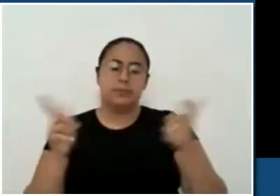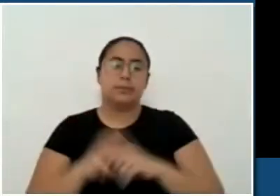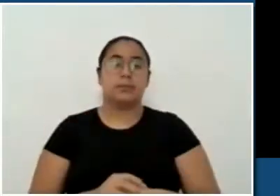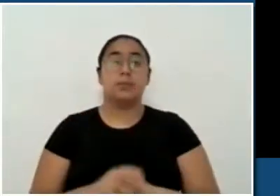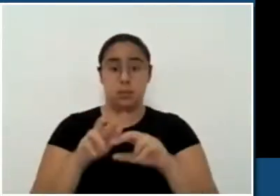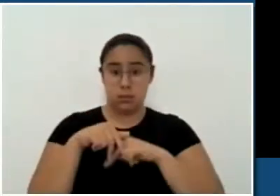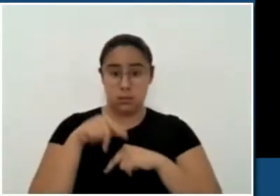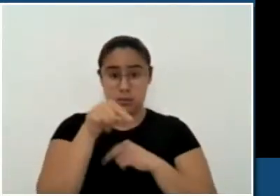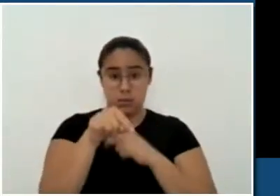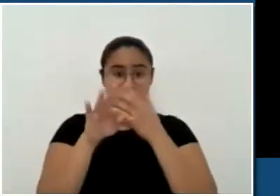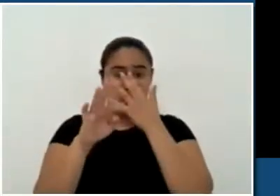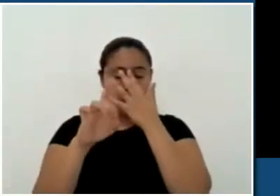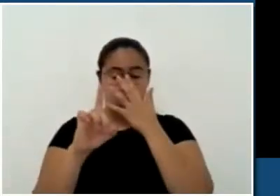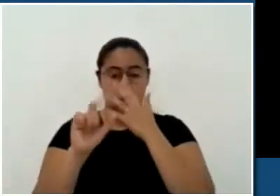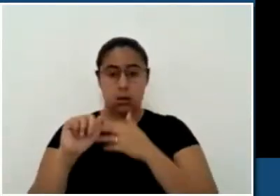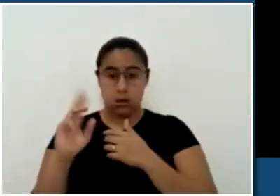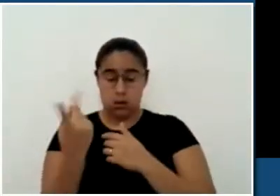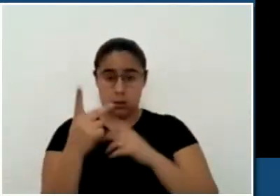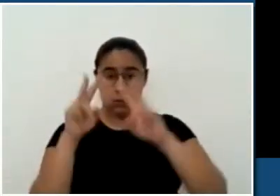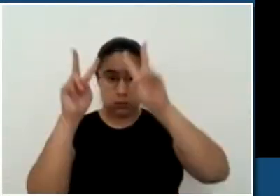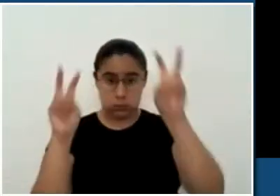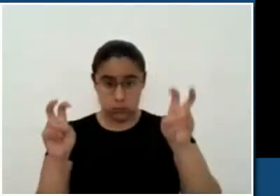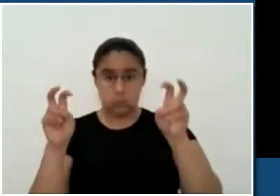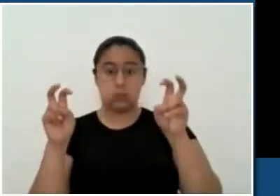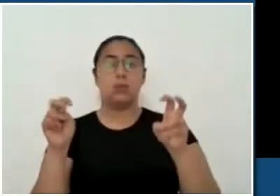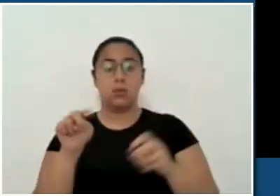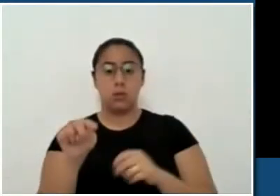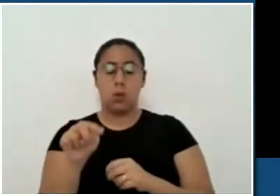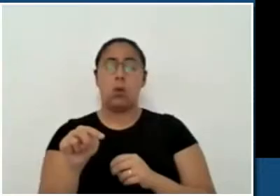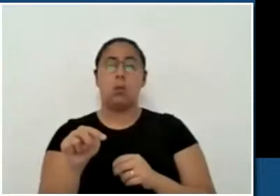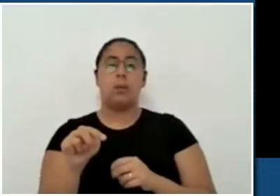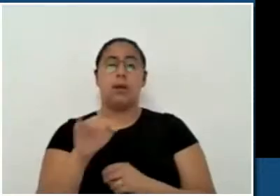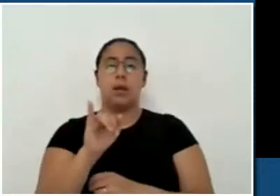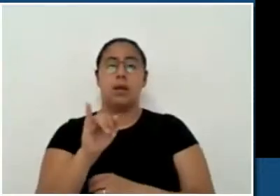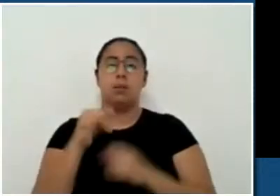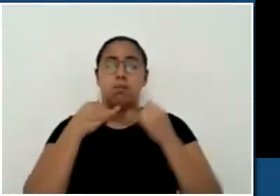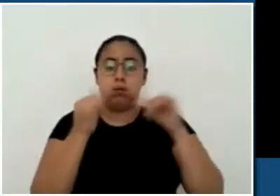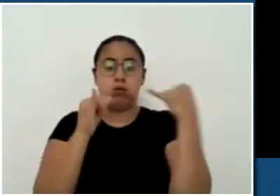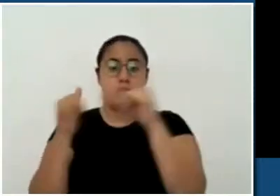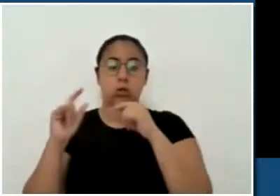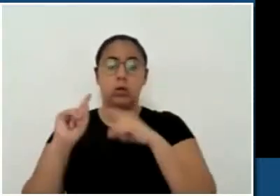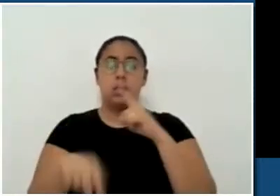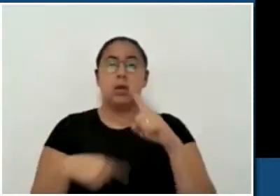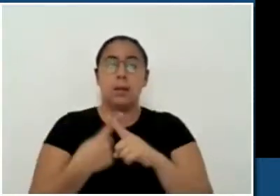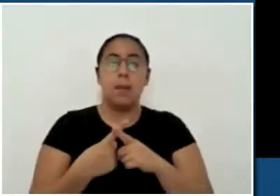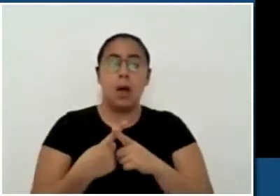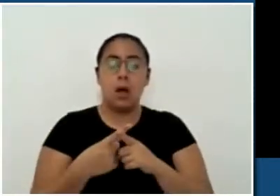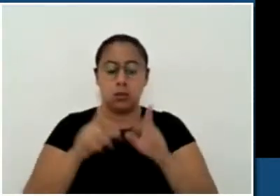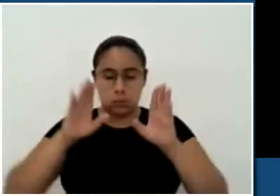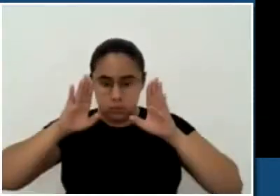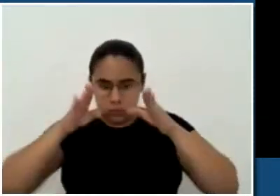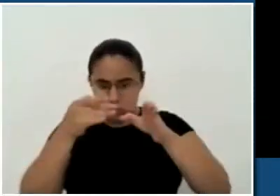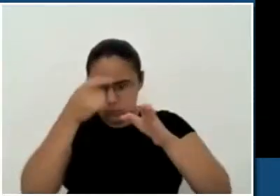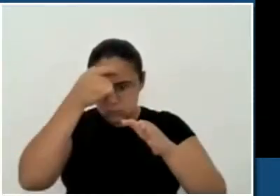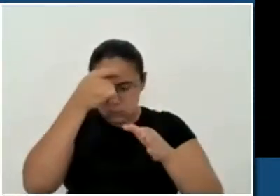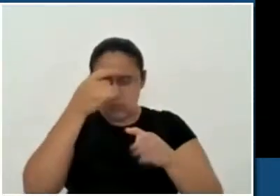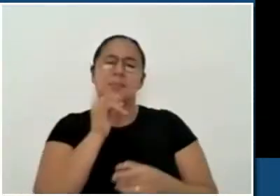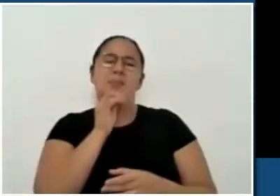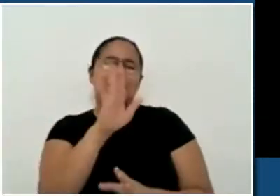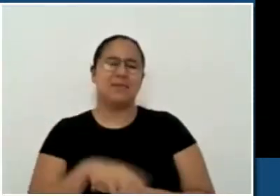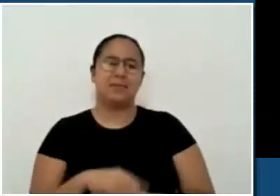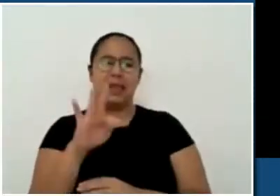hiperatividade, impulsividade. No TEA, ele está lá no ritual obsessivo dele, então ele pegou um brinquedo novo e fica grudado no